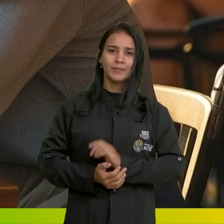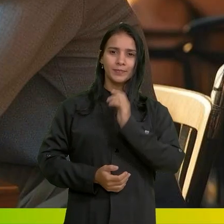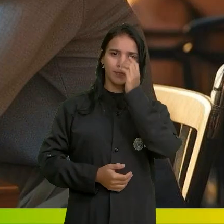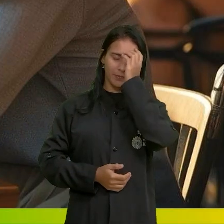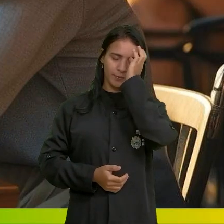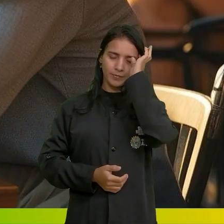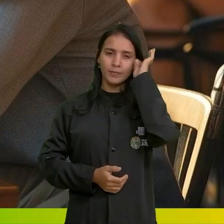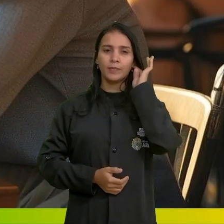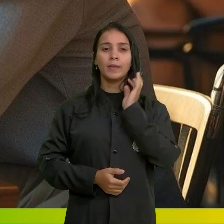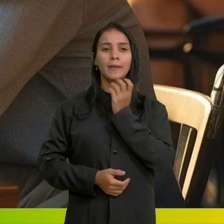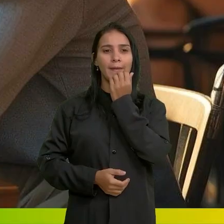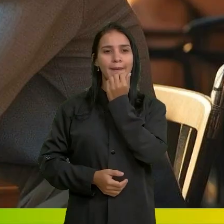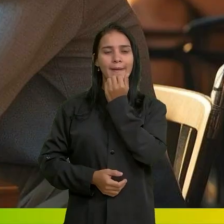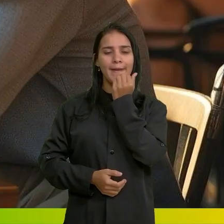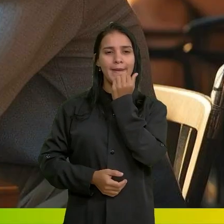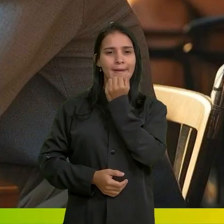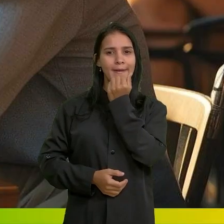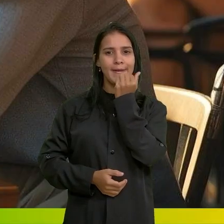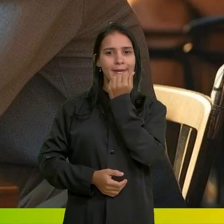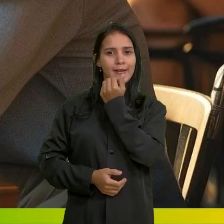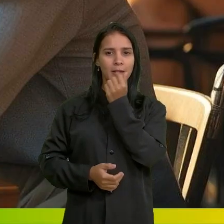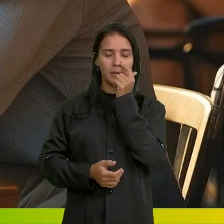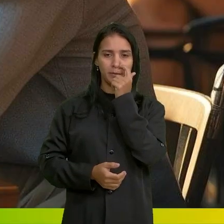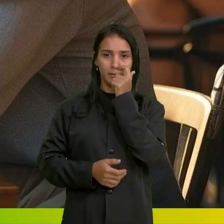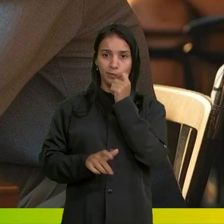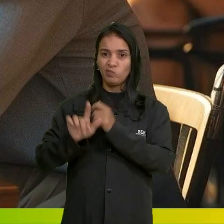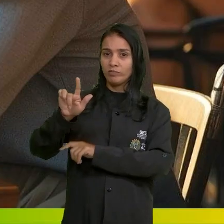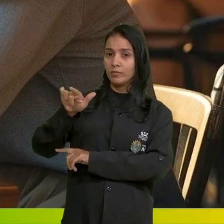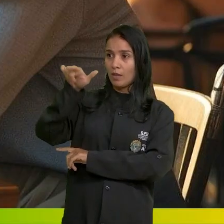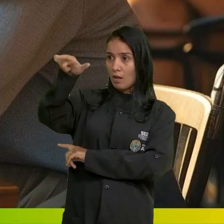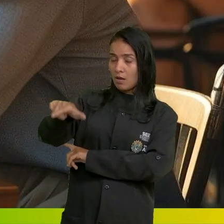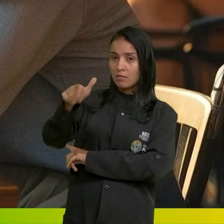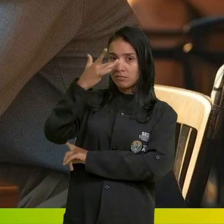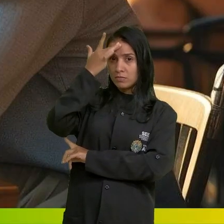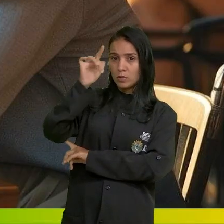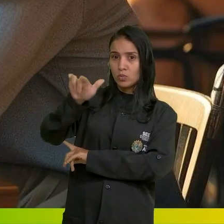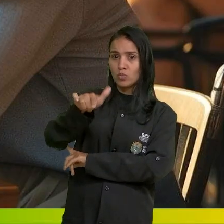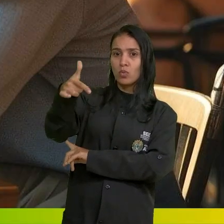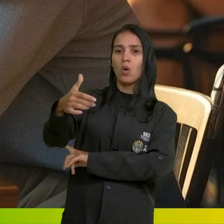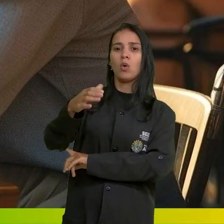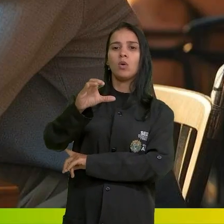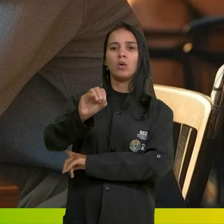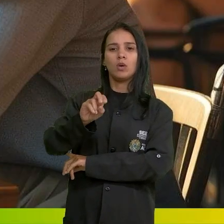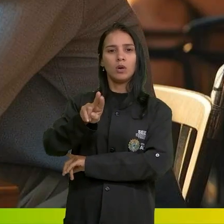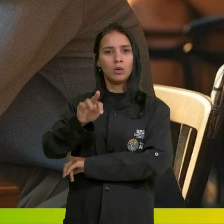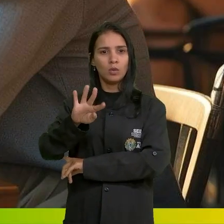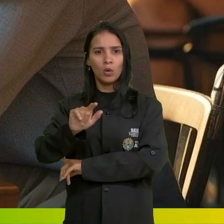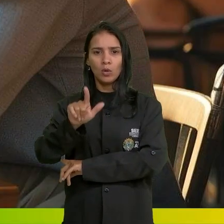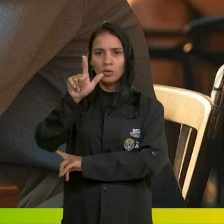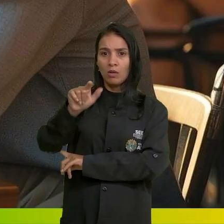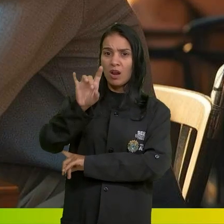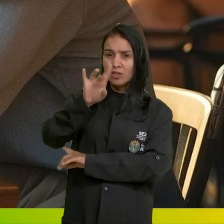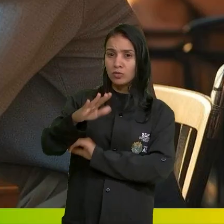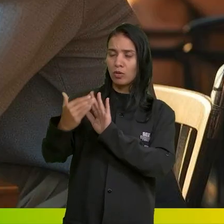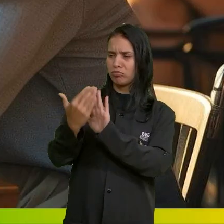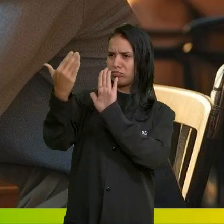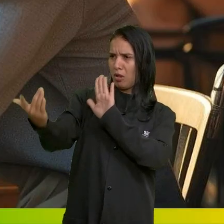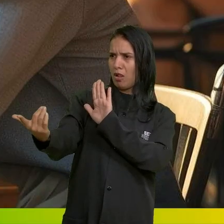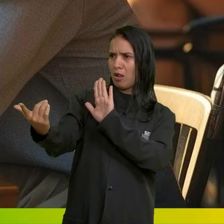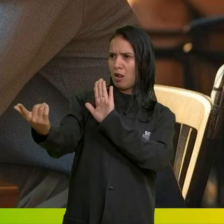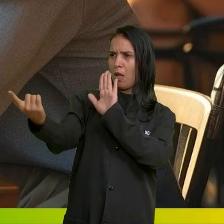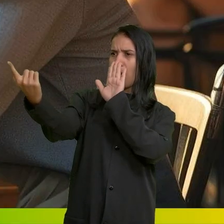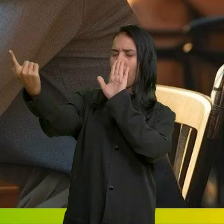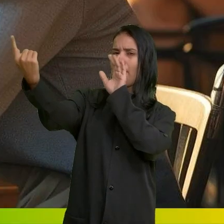baseada em Geertz. O outro não é apenas um espelho invertido de nós mesmos, mas sim um ser dotado de